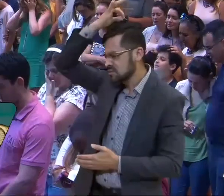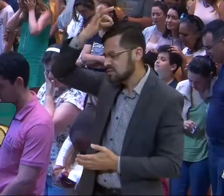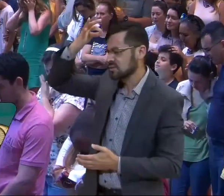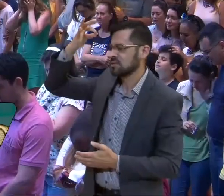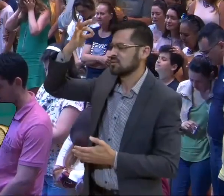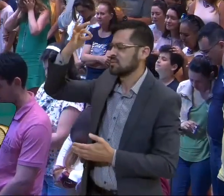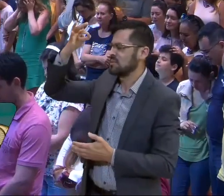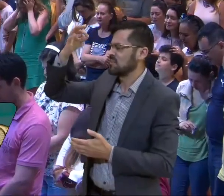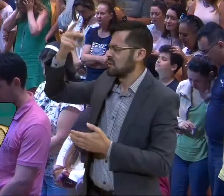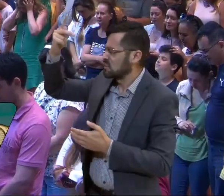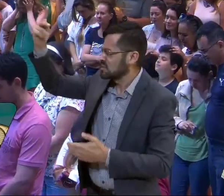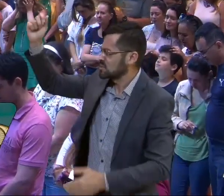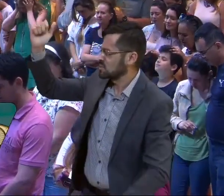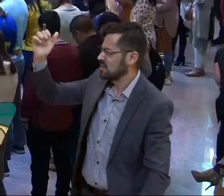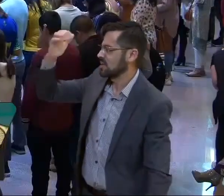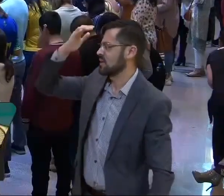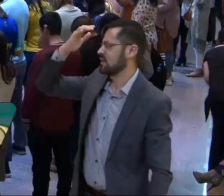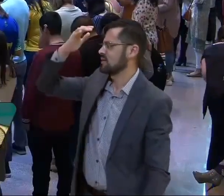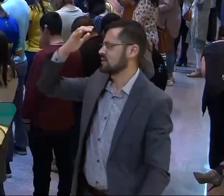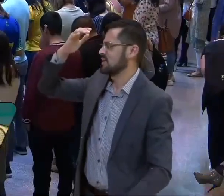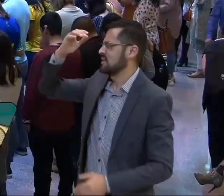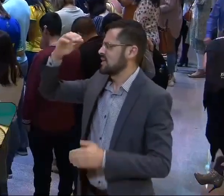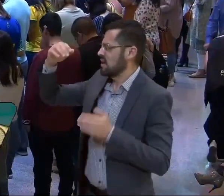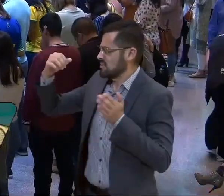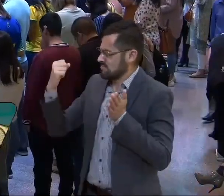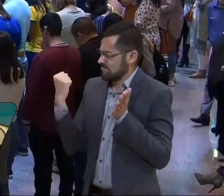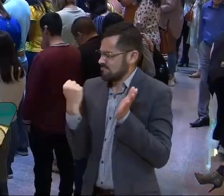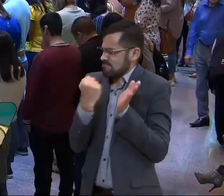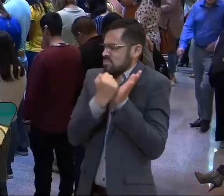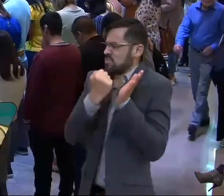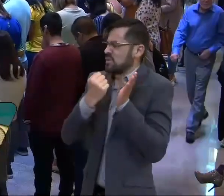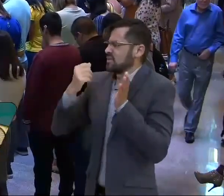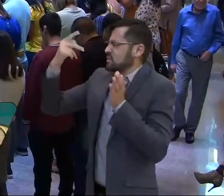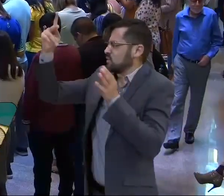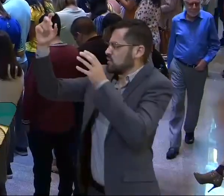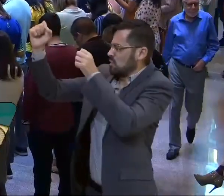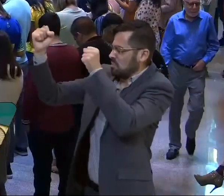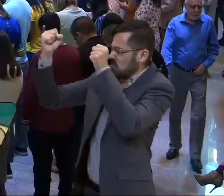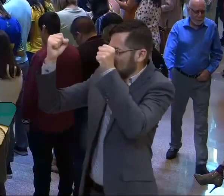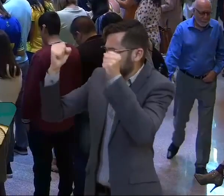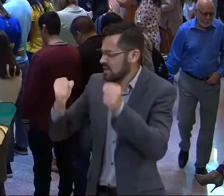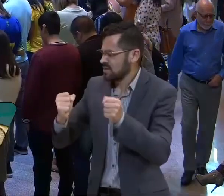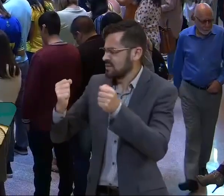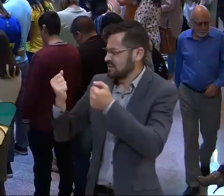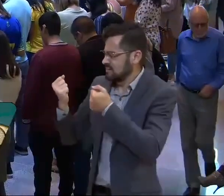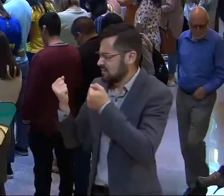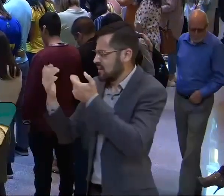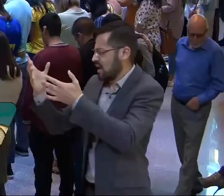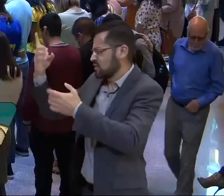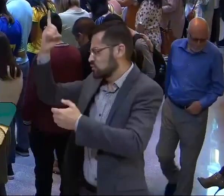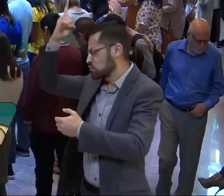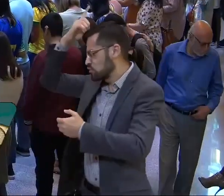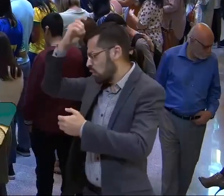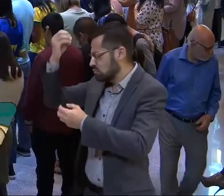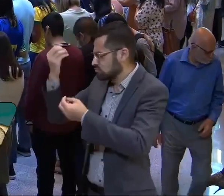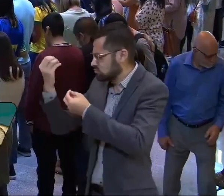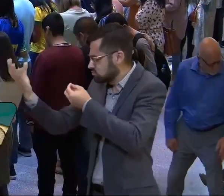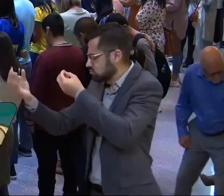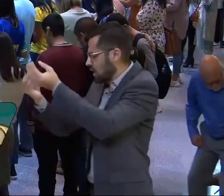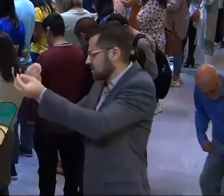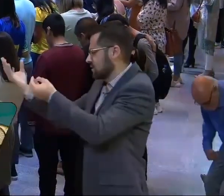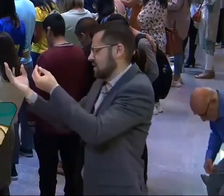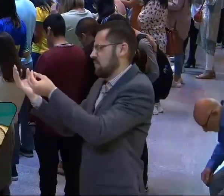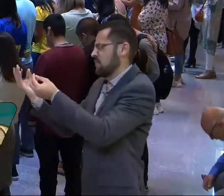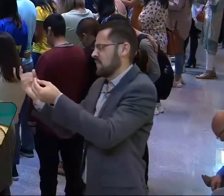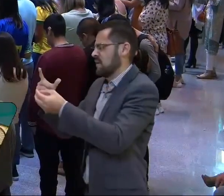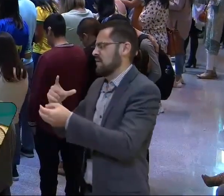graça. Coloca o teu selo, coloca o teu poder, derrama os teus dons.